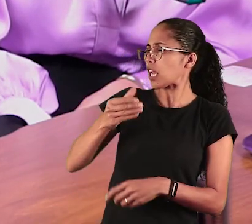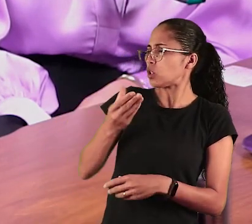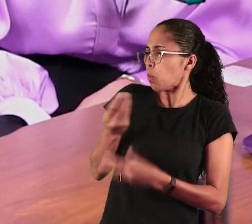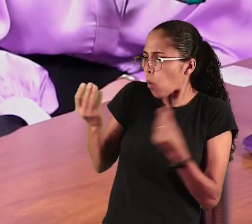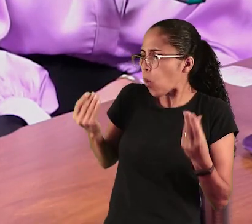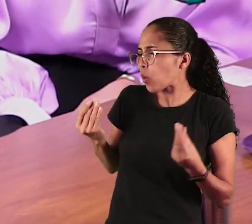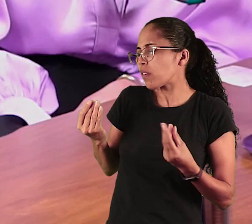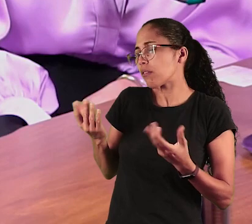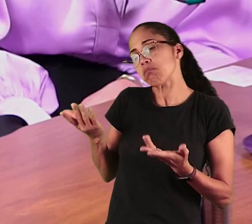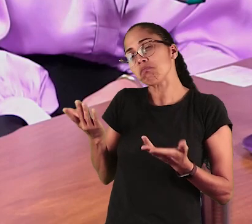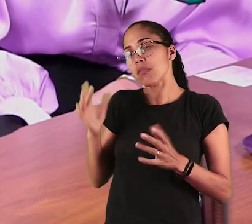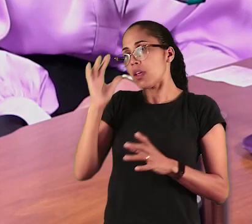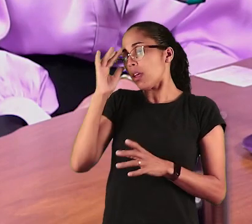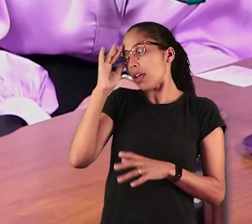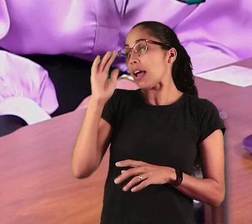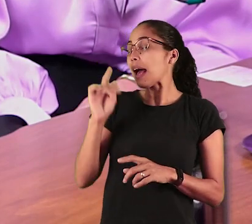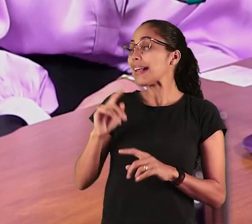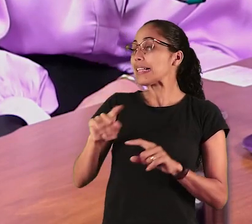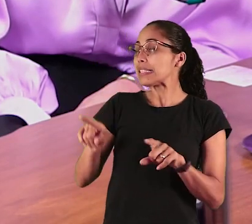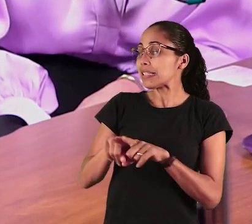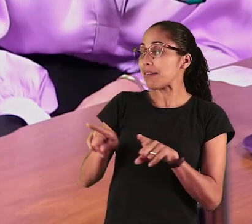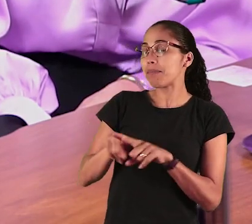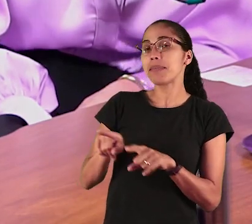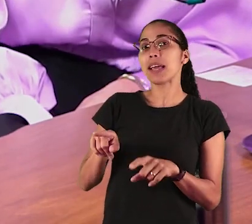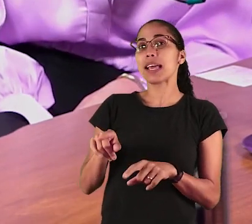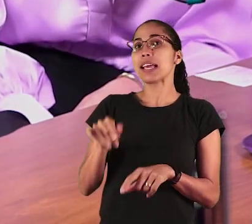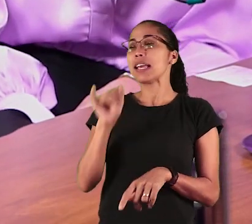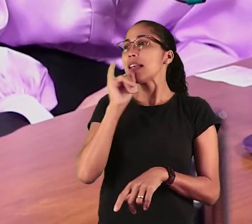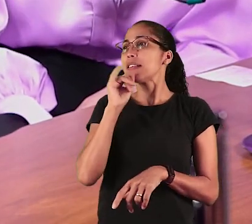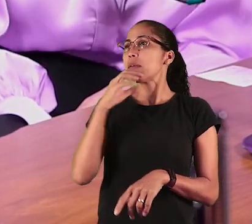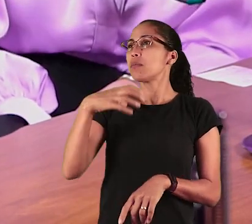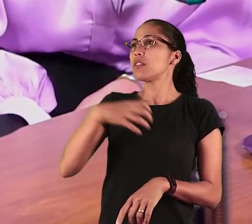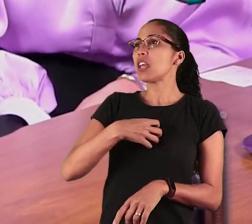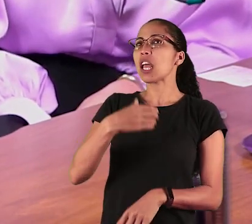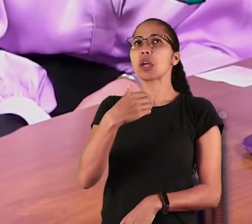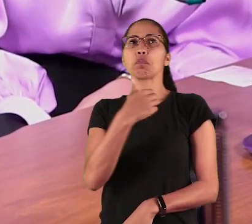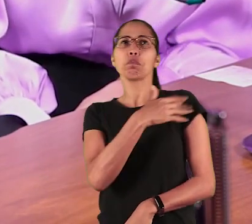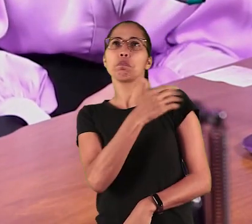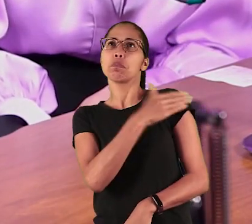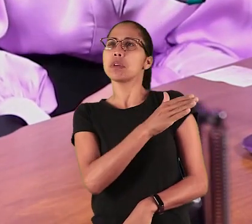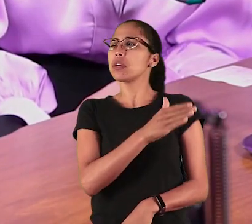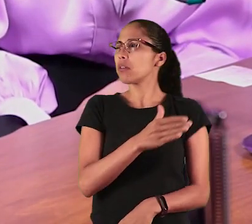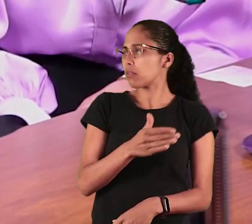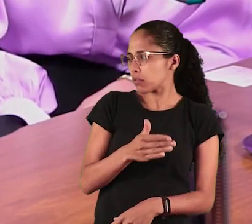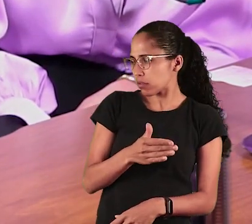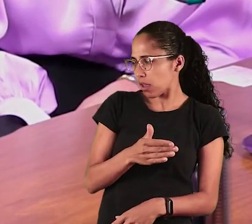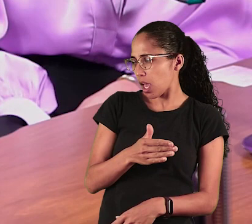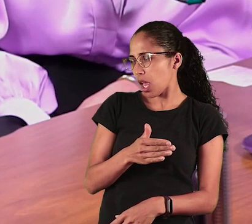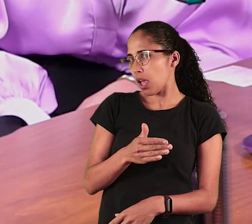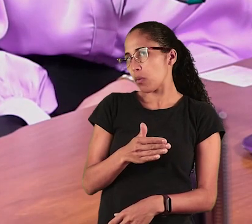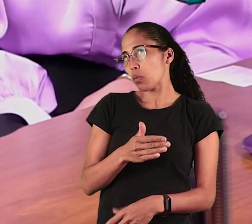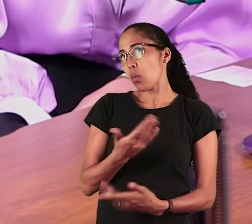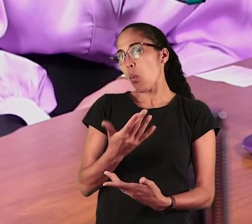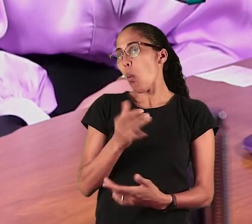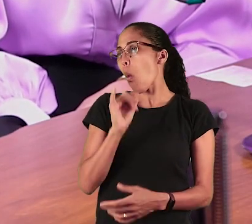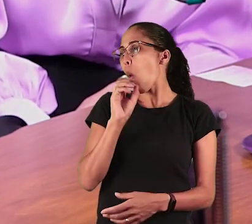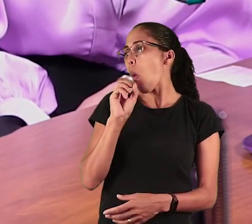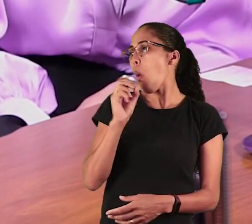sentiu que teve ali uma eu não sei se a palavra preconceito mas uma certa